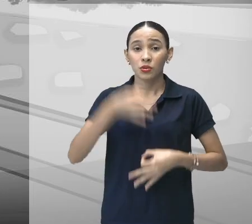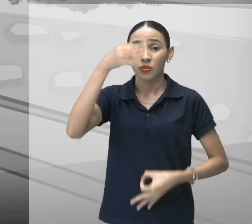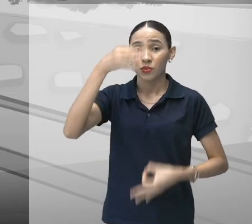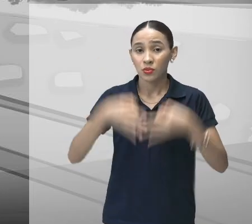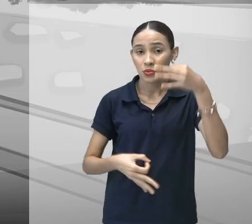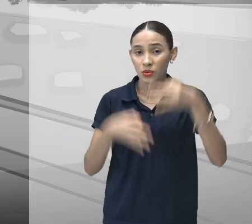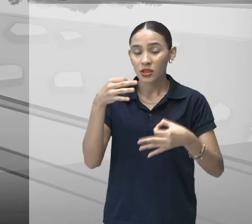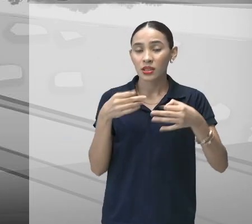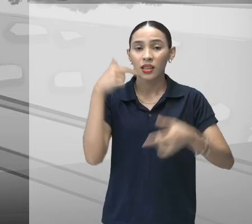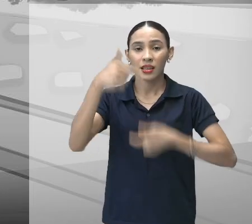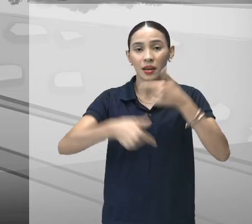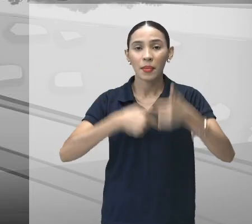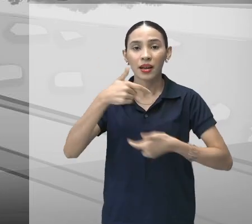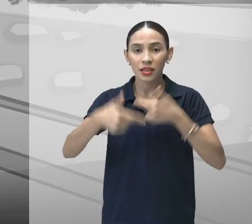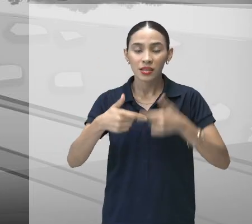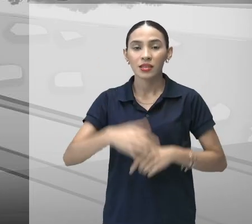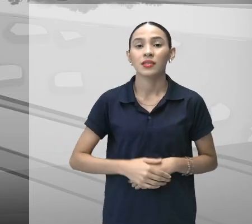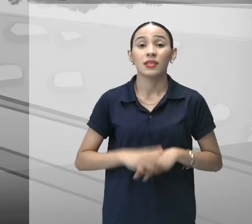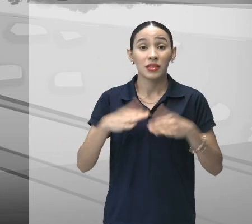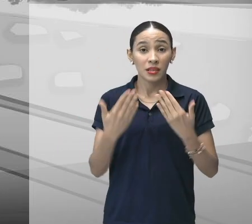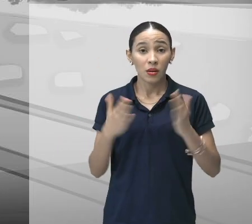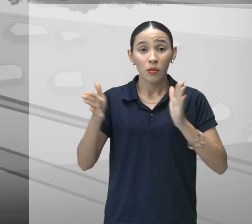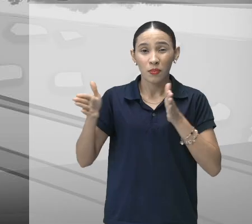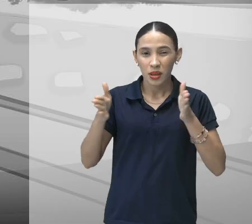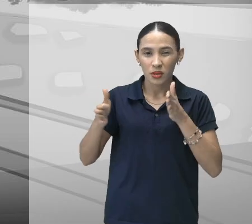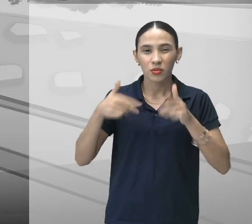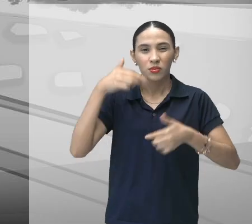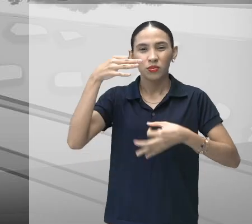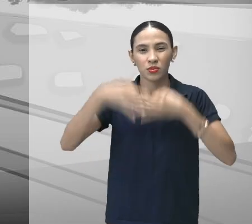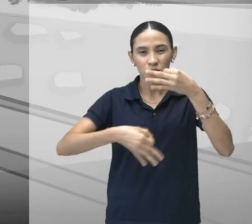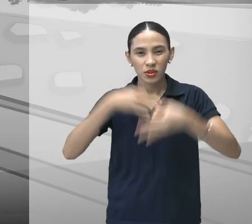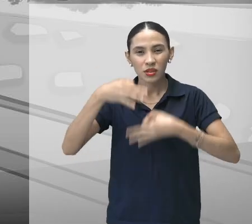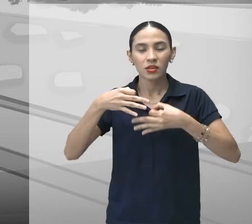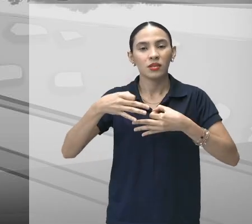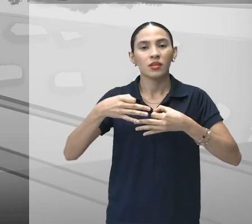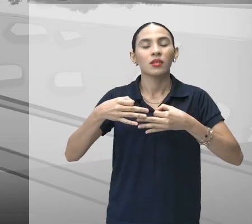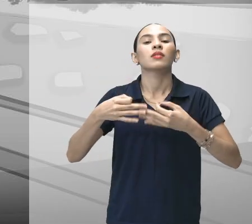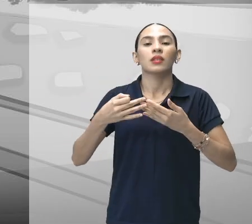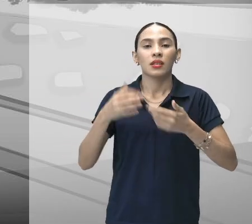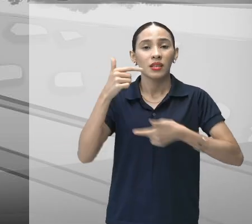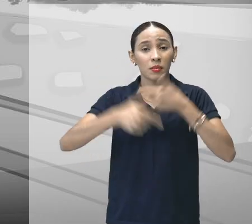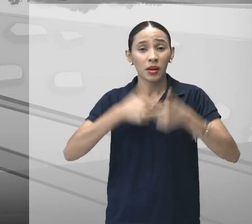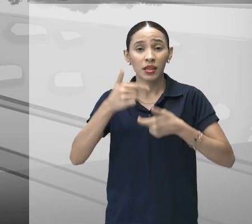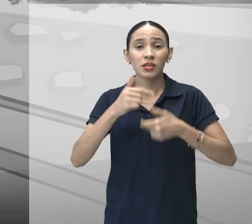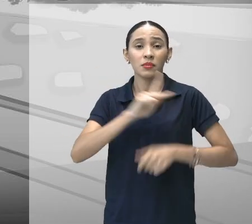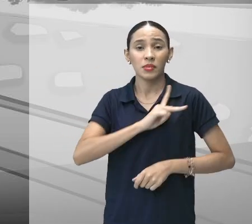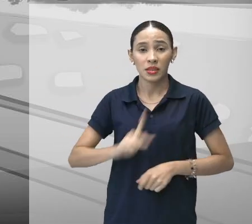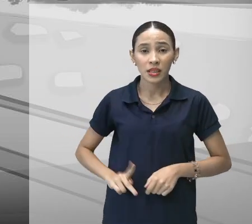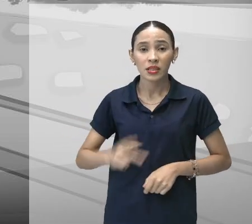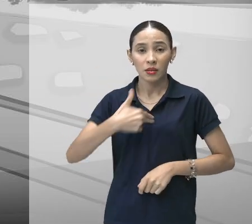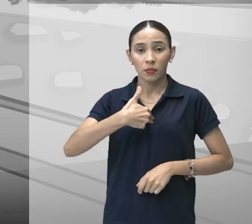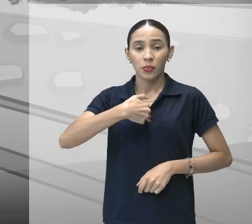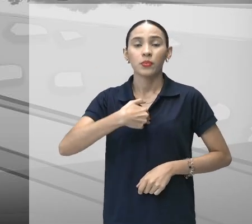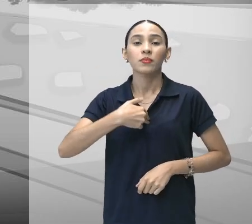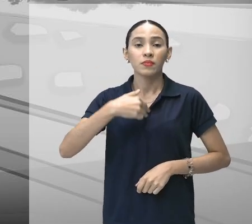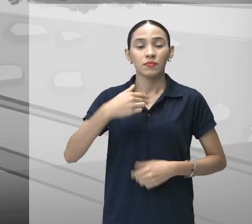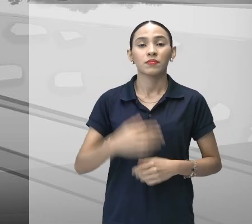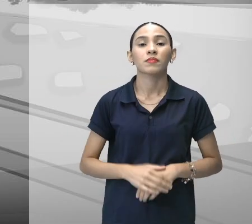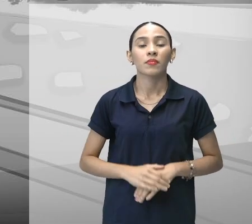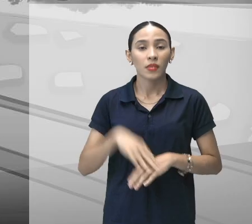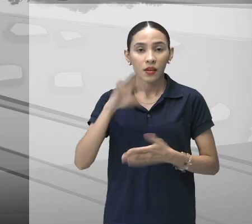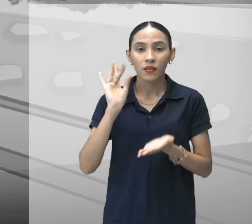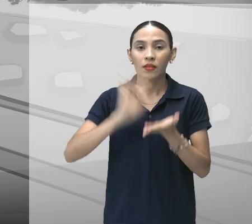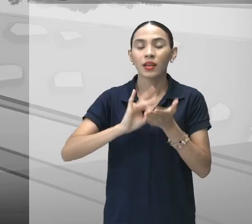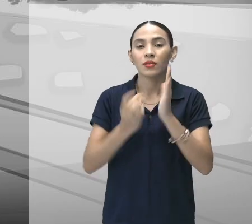justiça trabalhista. Foi nesse momento, nesse período, nos primeiros anos de Getúlio Vargas como presidente da República, que de fato